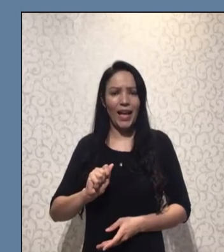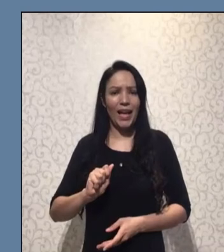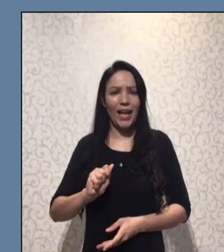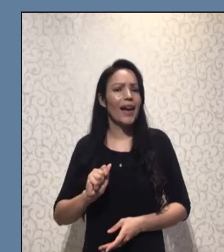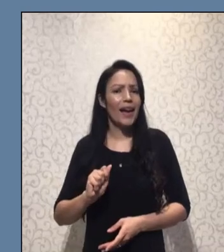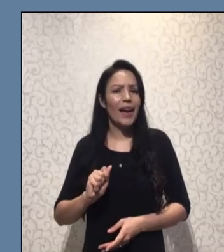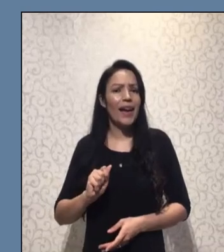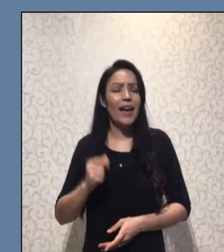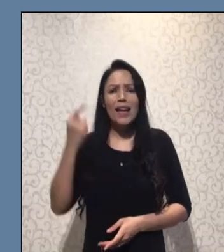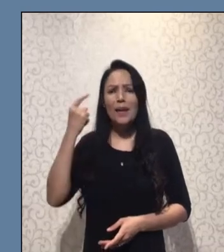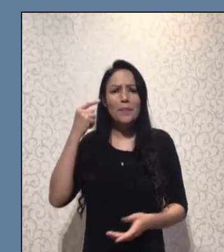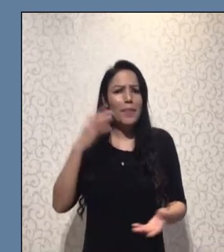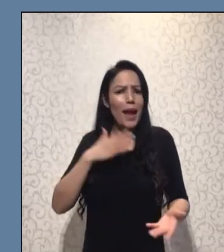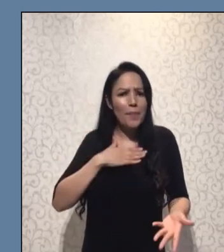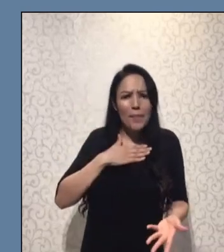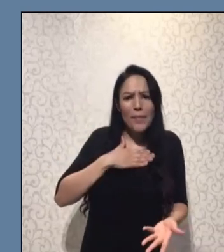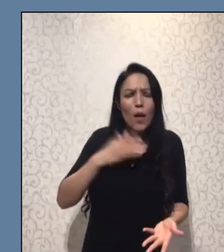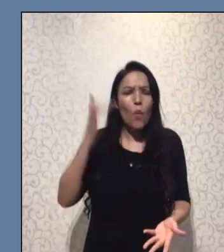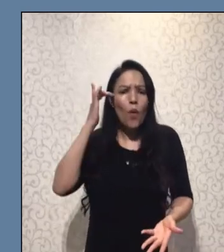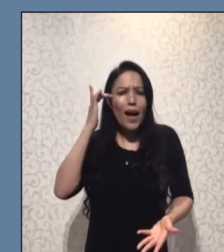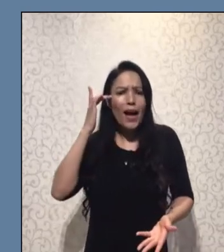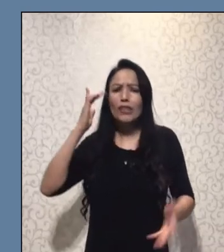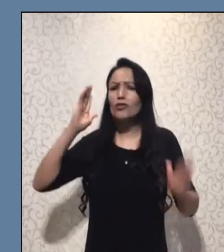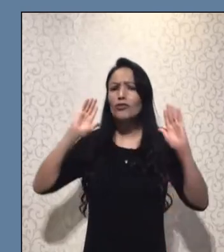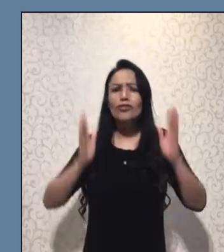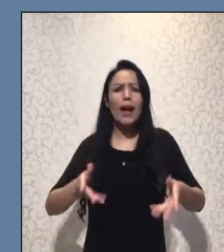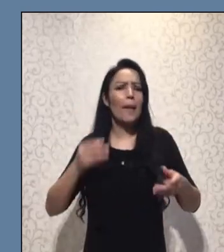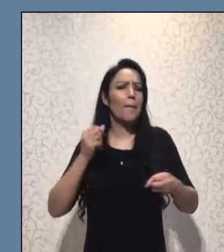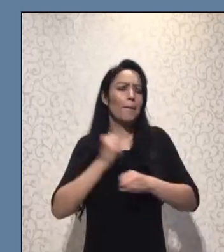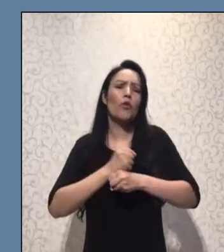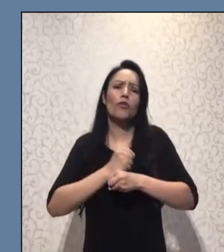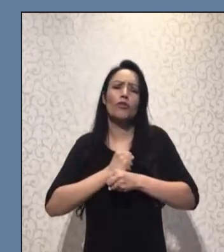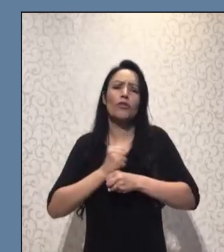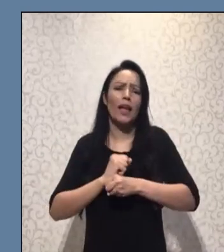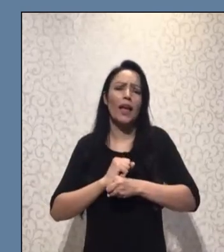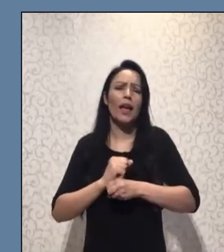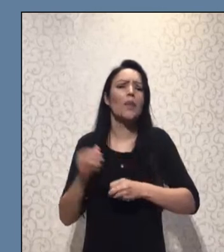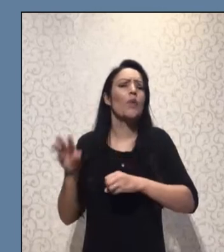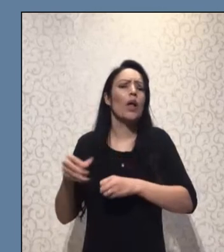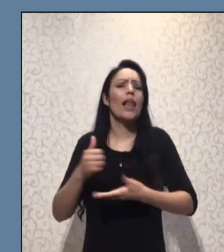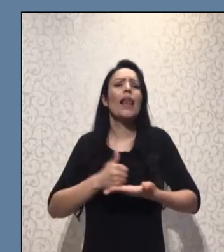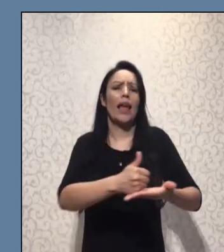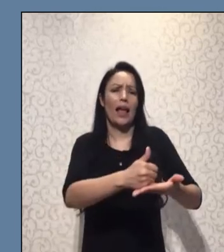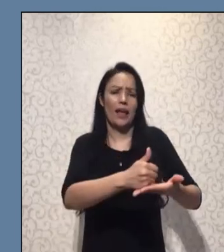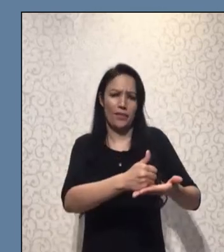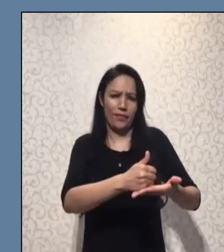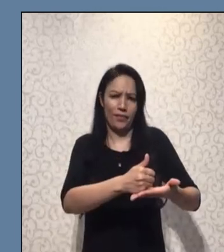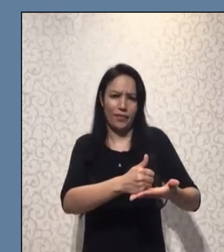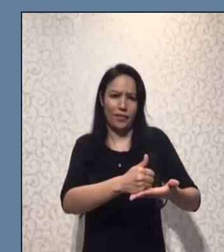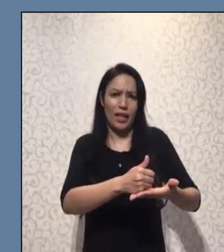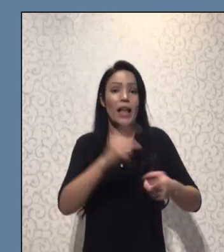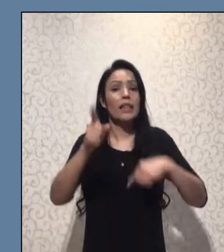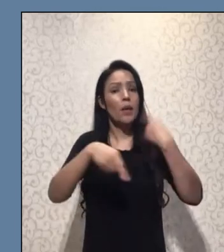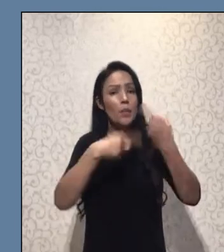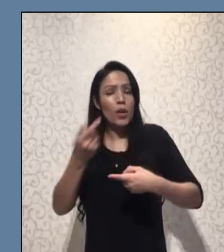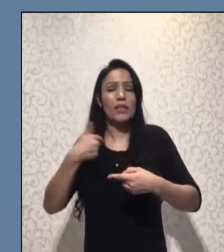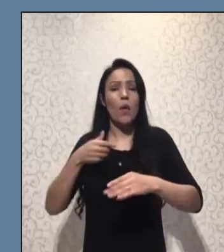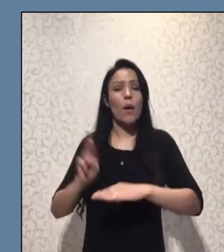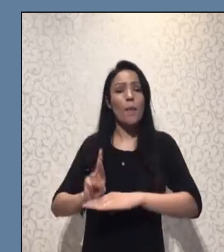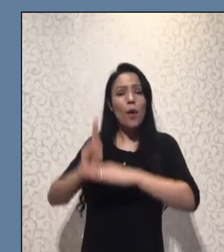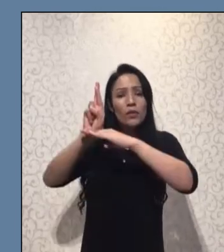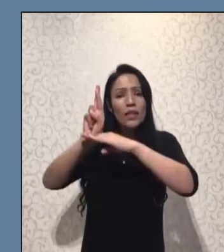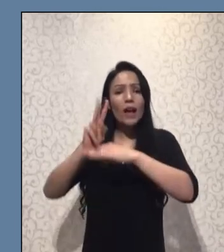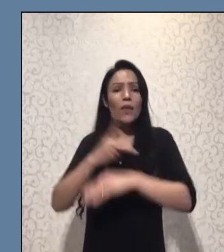na Pinacoteca há muito tempo, entendeu? Quando eu assumi a Pinacoteca, fazia uma exposição. Eu estava preocupado, então,